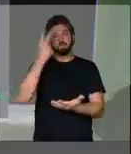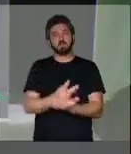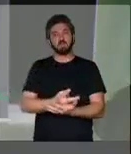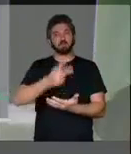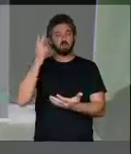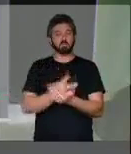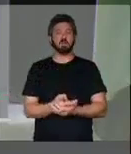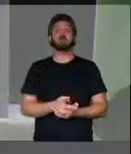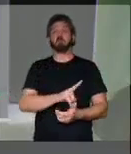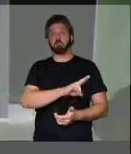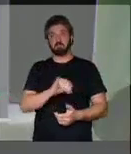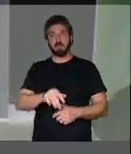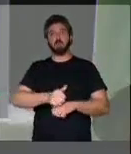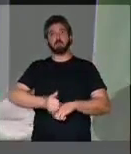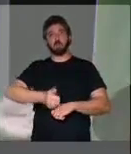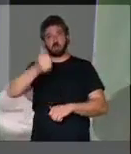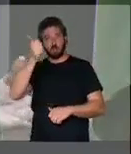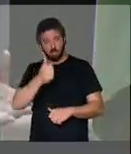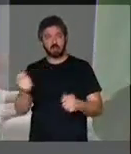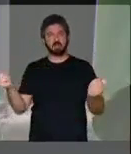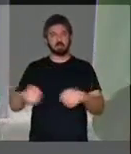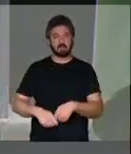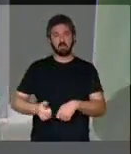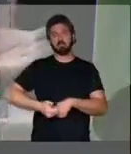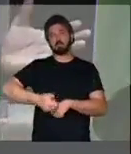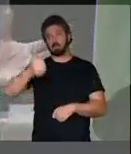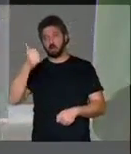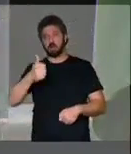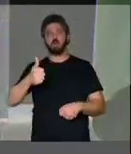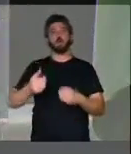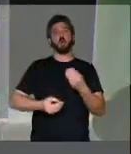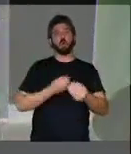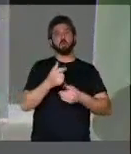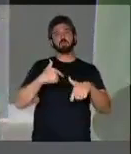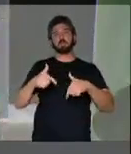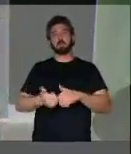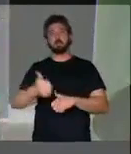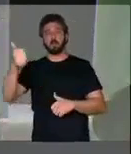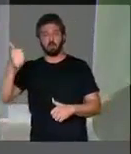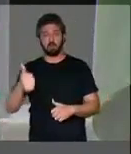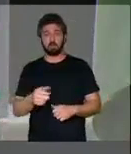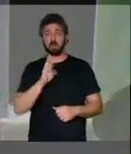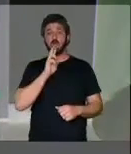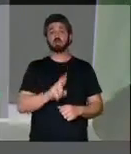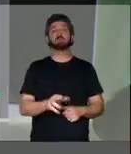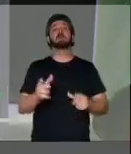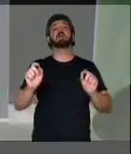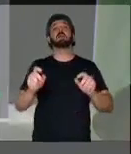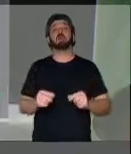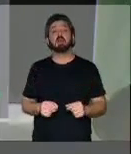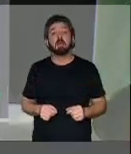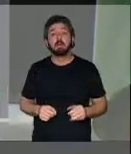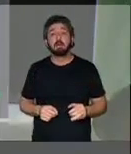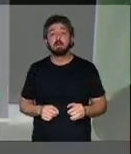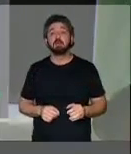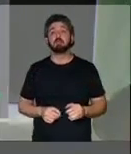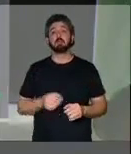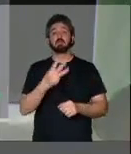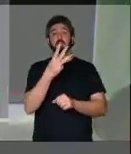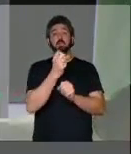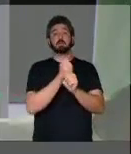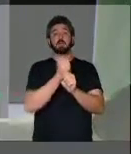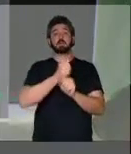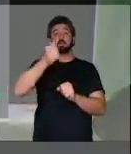mantra de que seria possível melhorar o ambiente do trabalho. O resultado é que nós estamos com